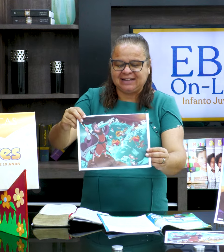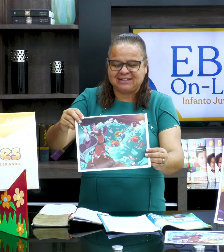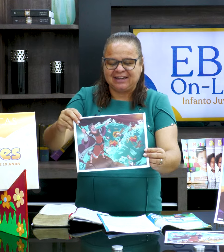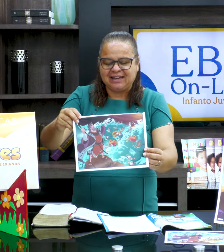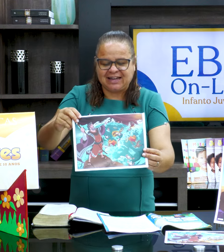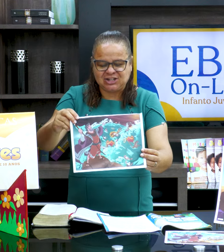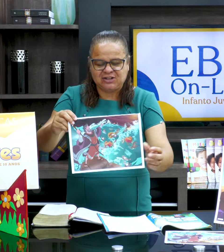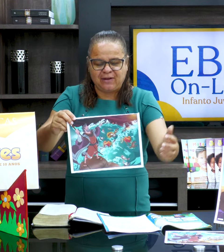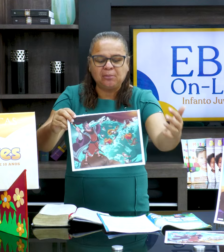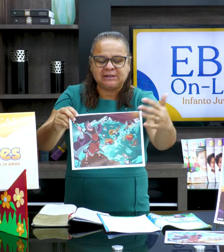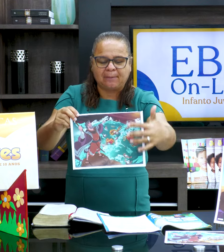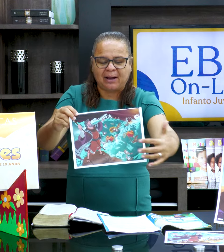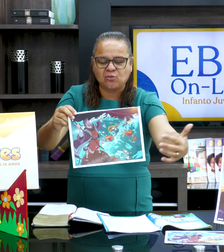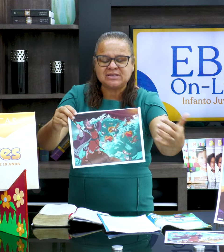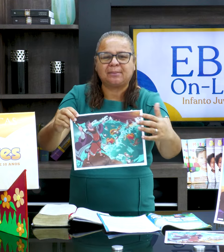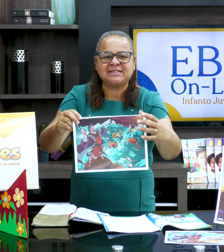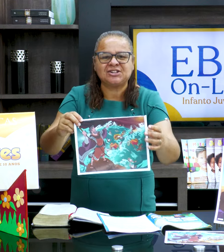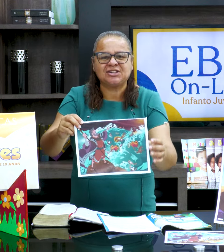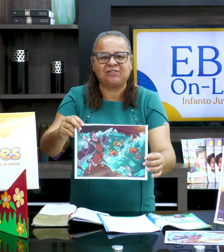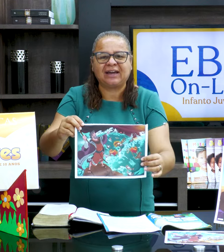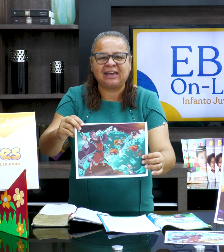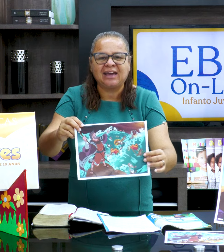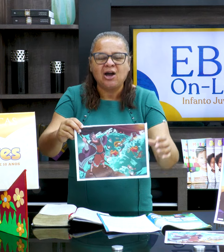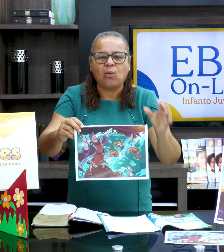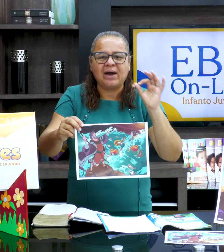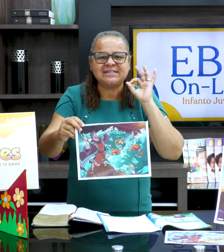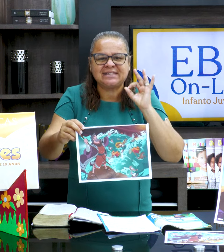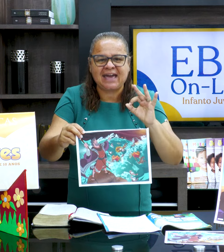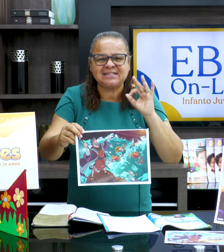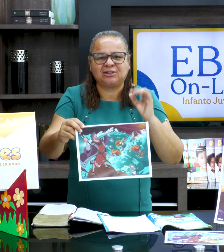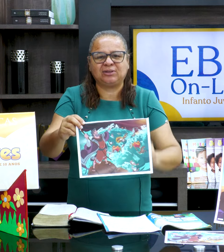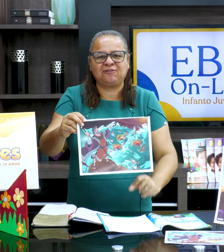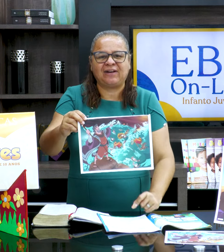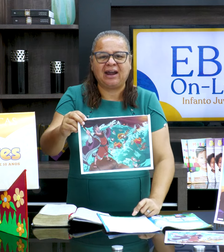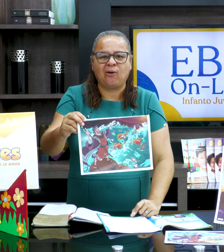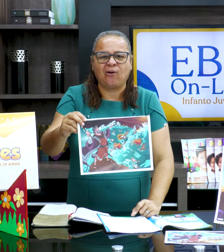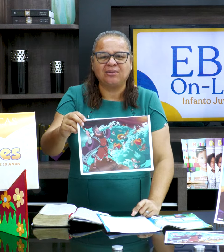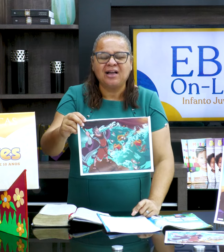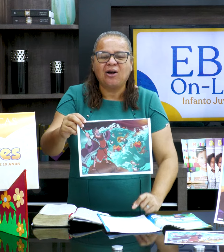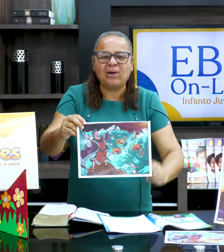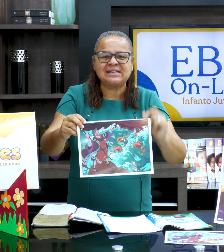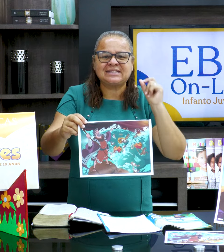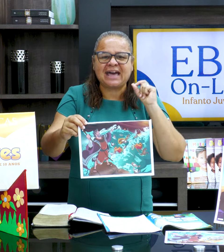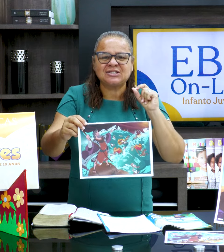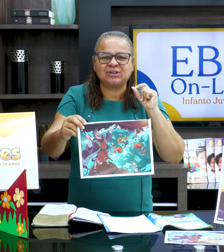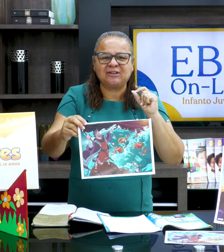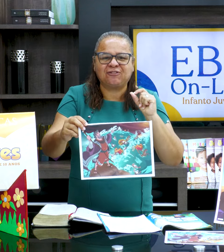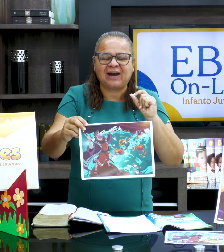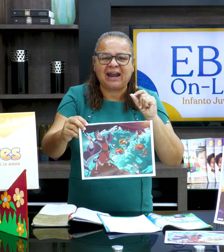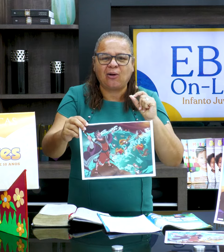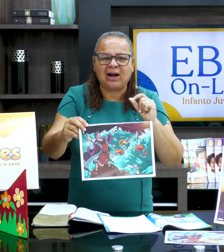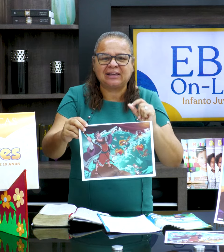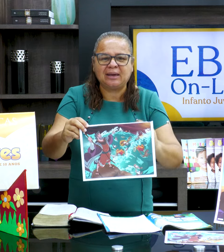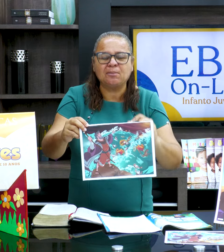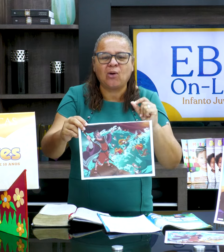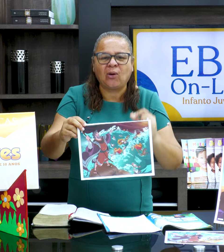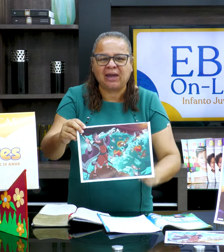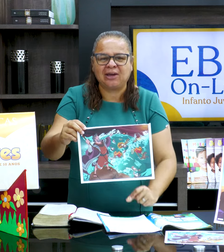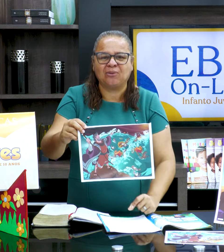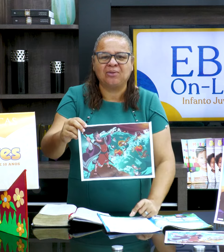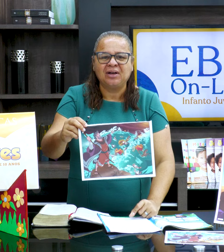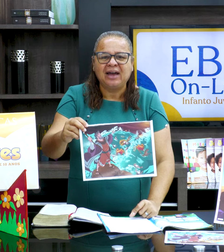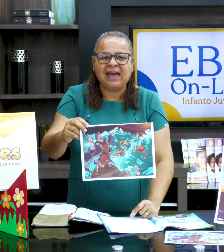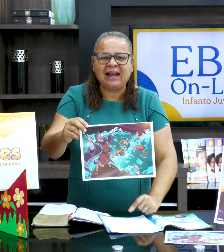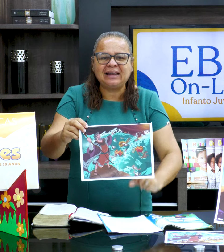interessante que a gente vê muita bagunça mas a gente vê aqui o exército de Faraó o exército de Faraó aqui